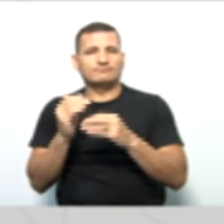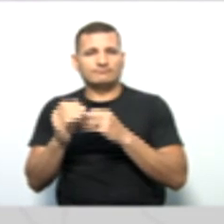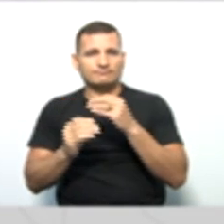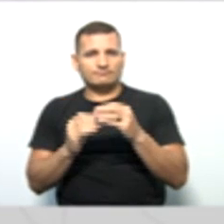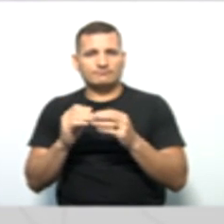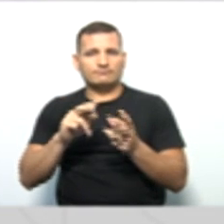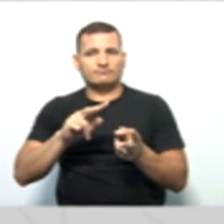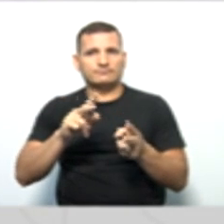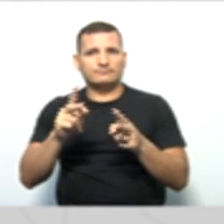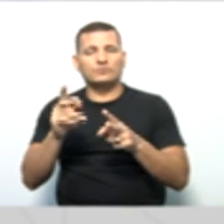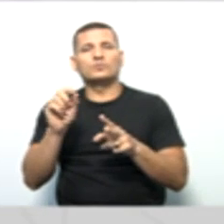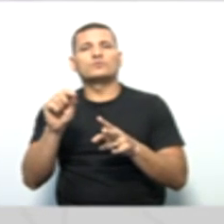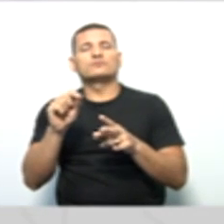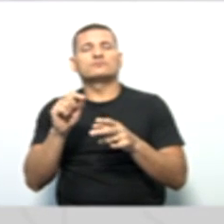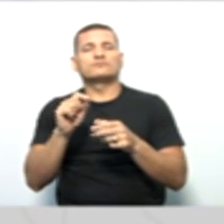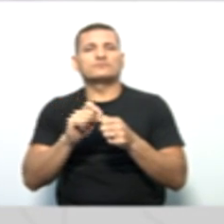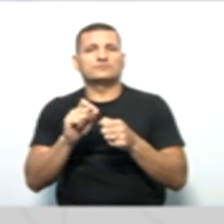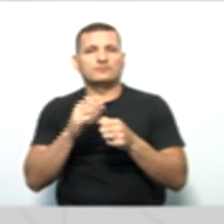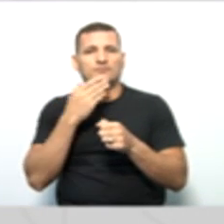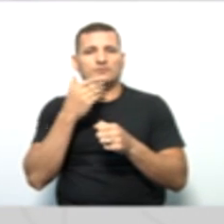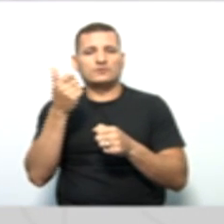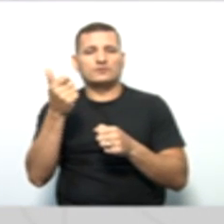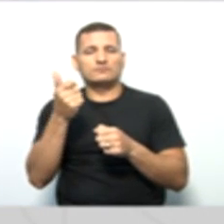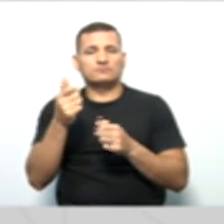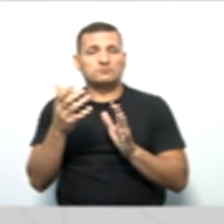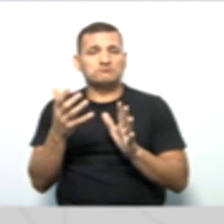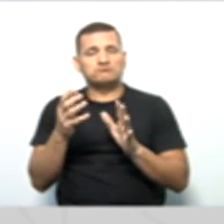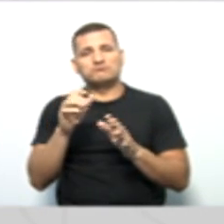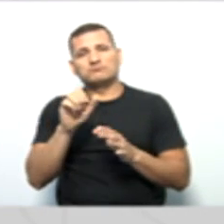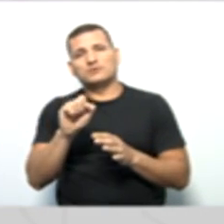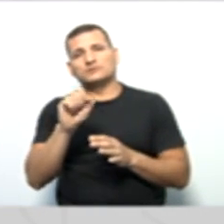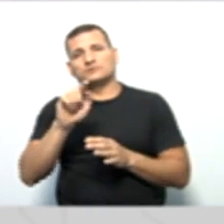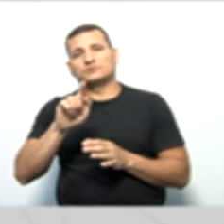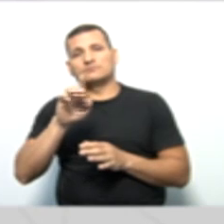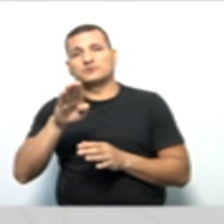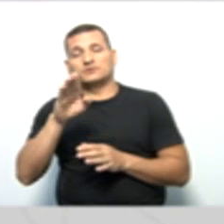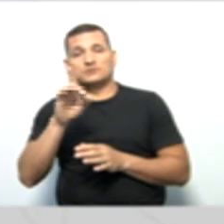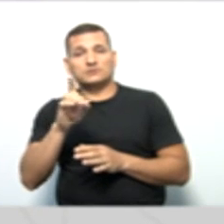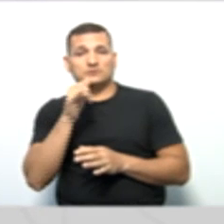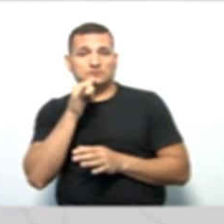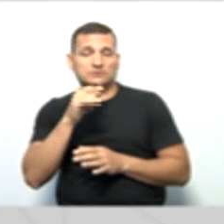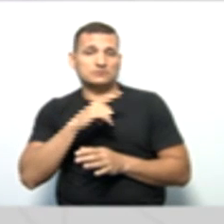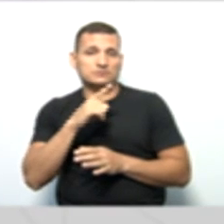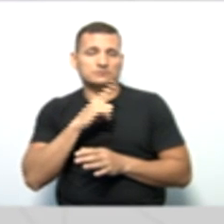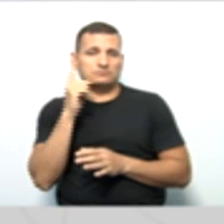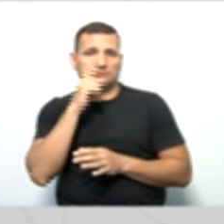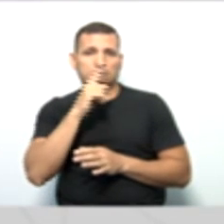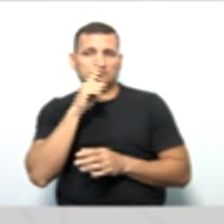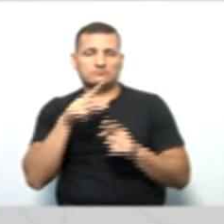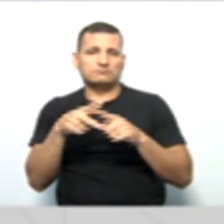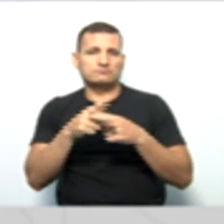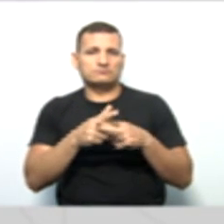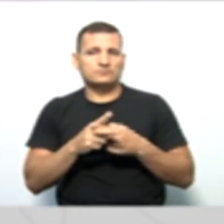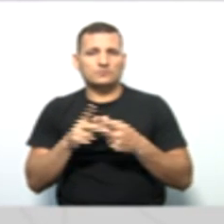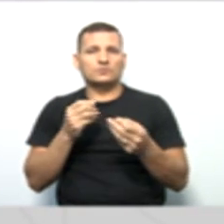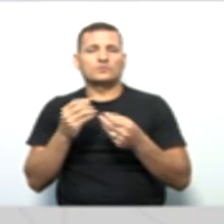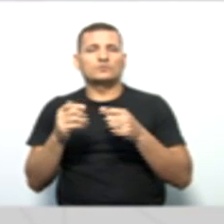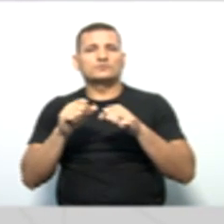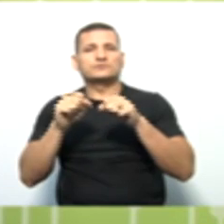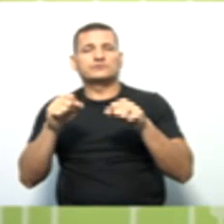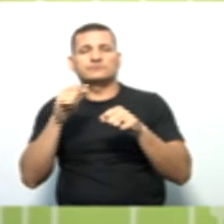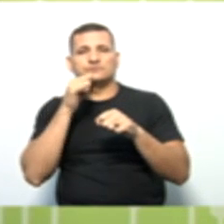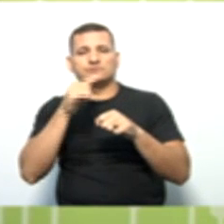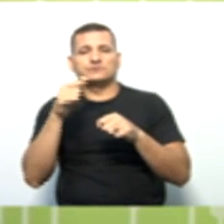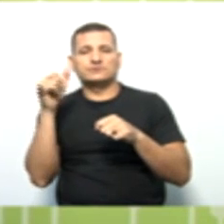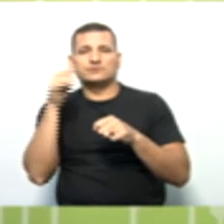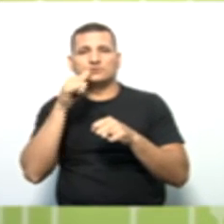para melhorar isso, para deixar ele confiável? Vamos ver um SGBD que trate essas falhas, por exemplo. Como que o meu sistema se recupera de uma queda de